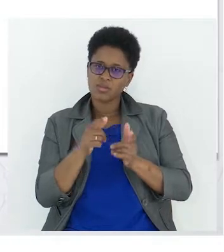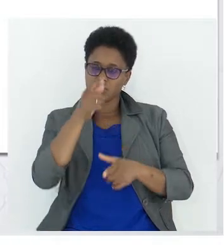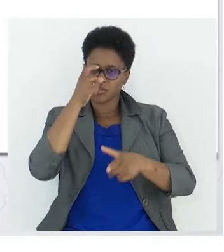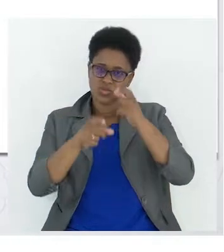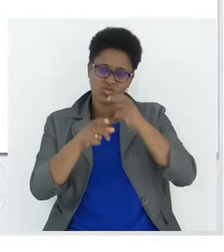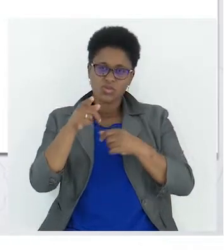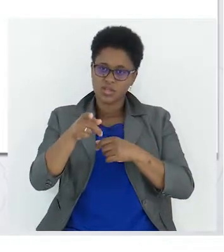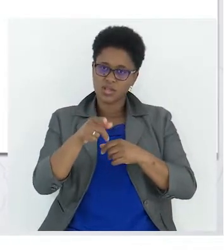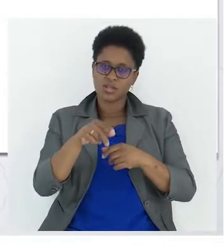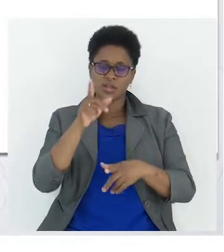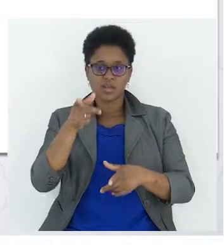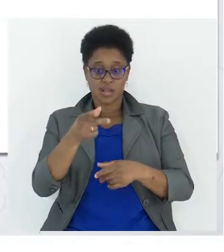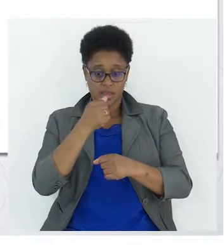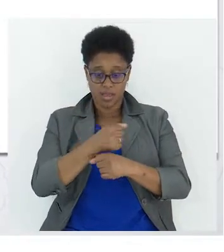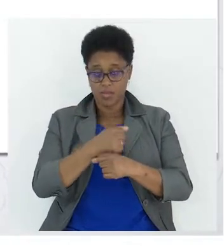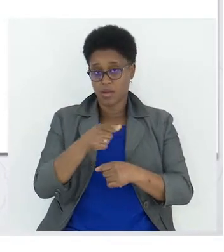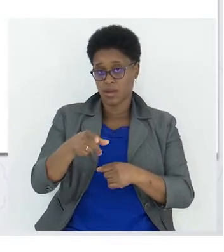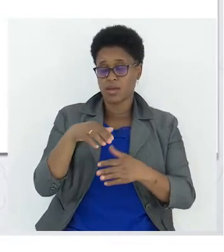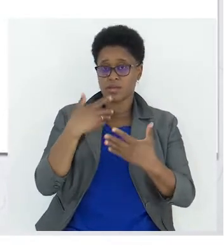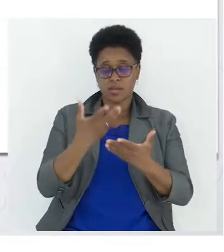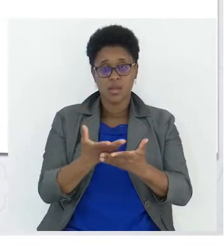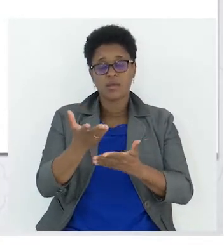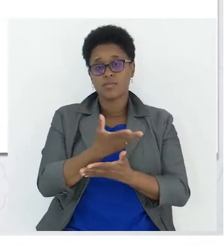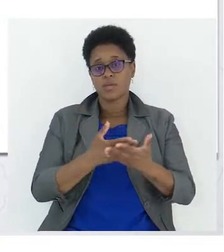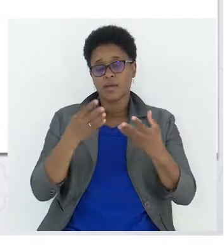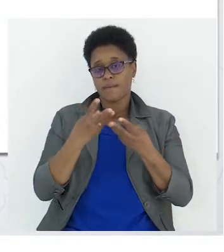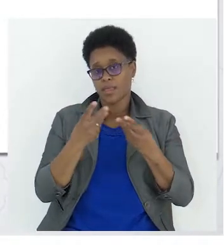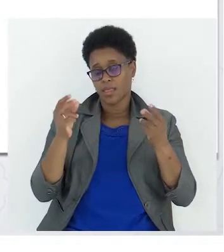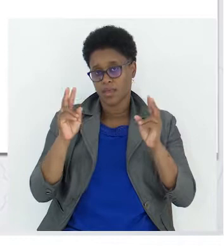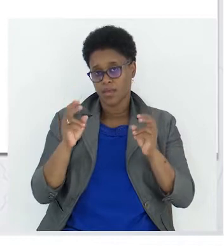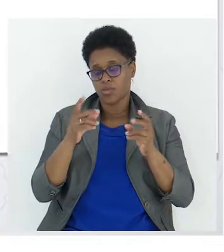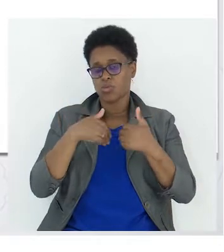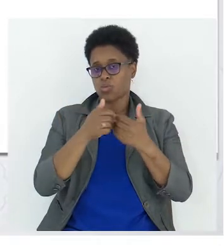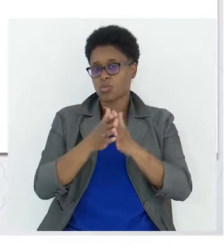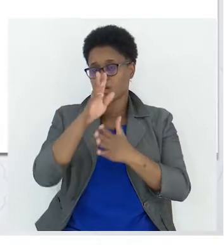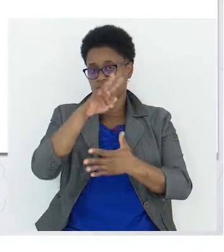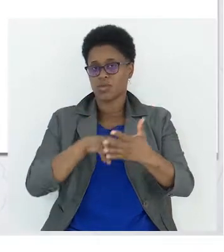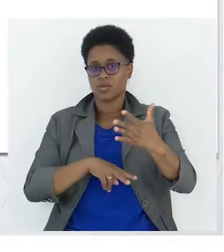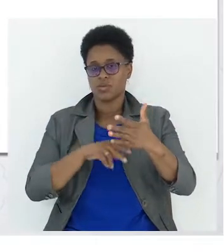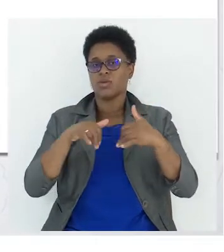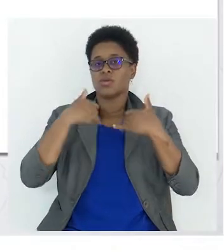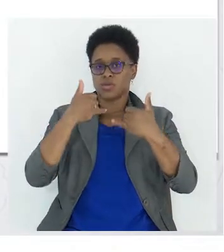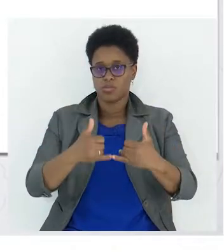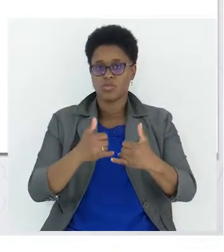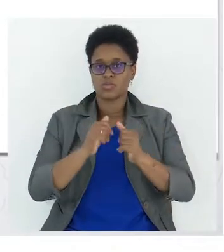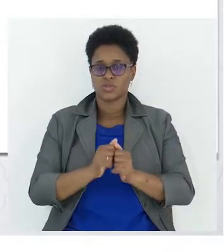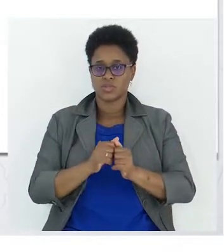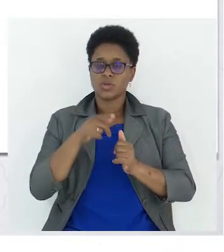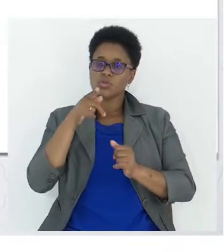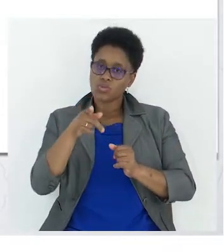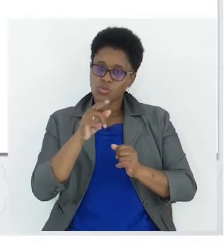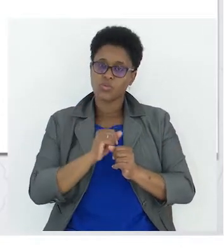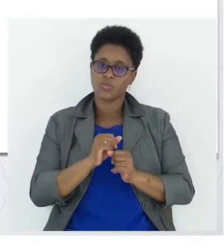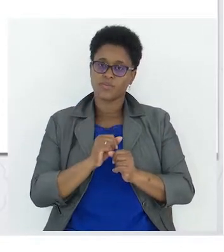lá estar, que estão aí a trabalhar e que estabelecem o conteúdo total do texto. Depois, tu